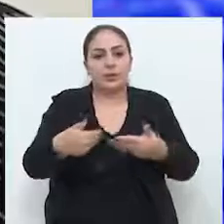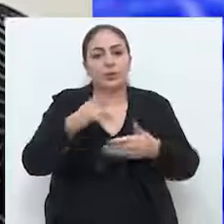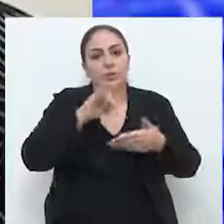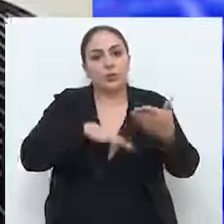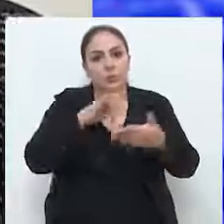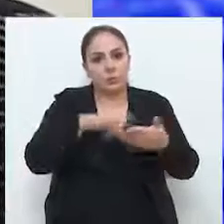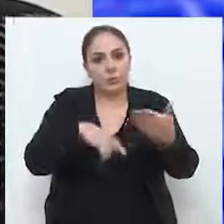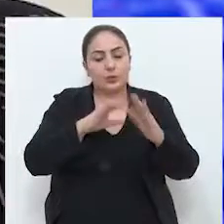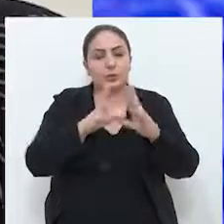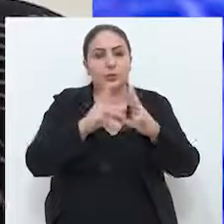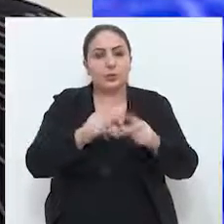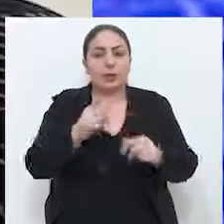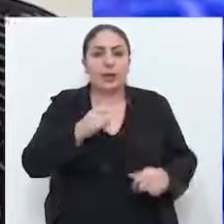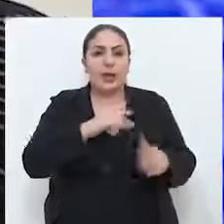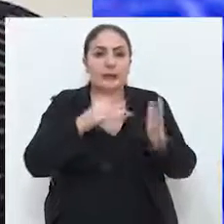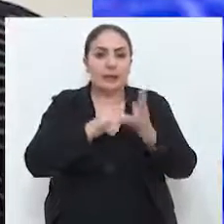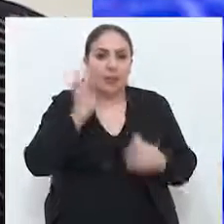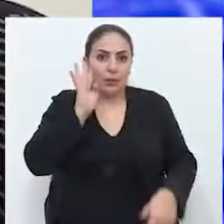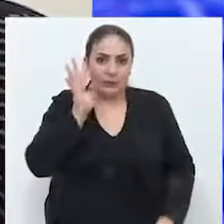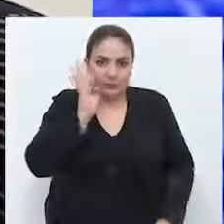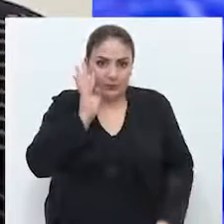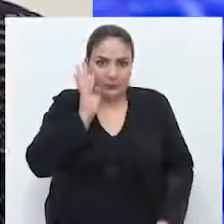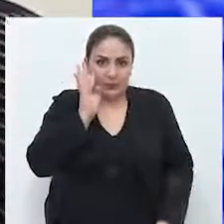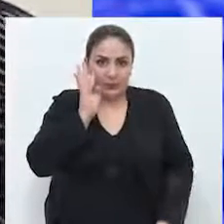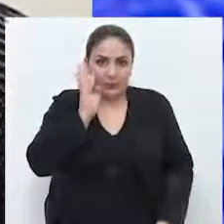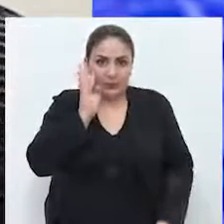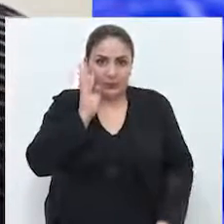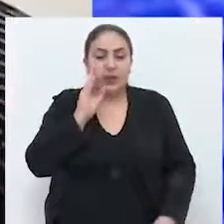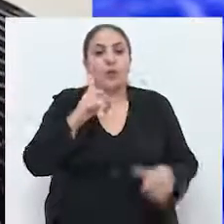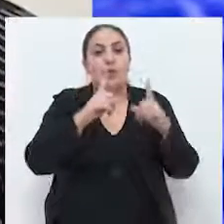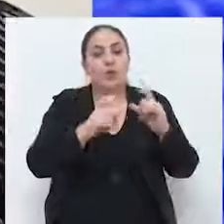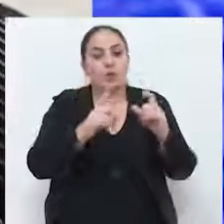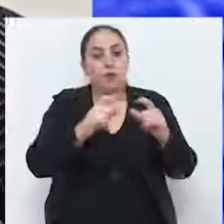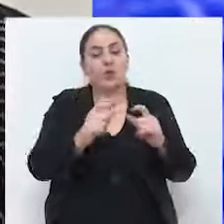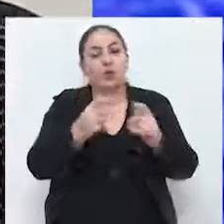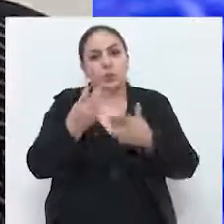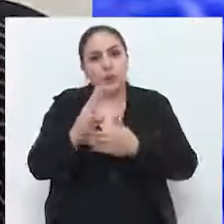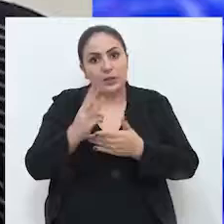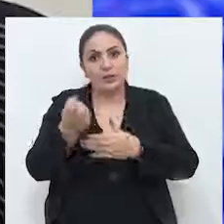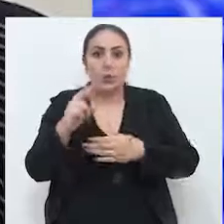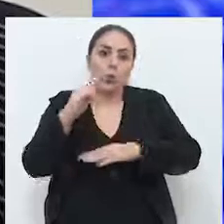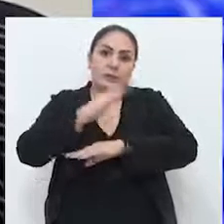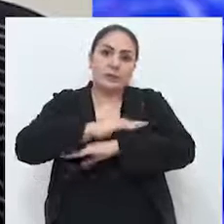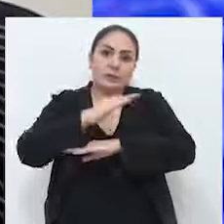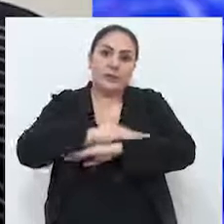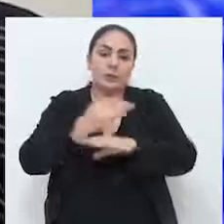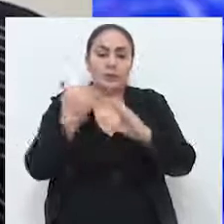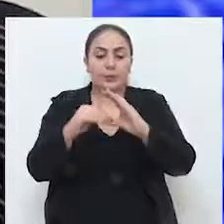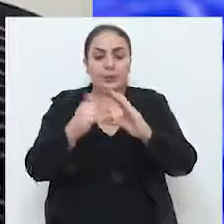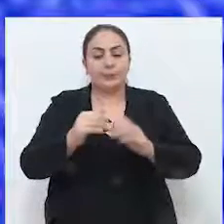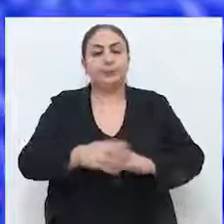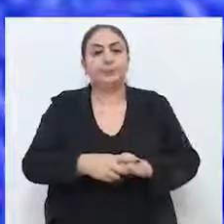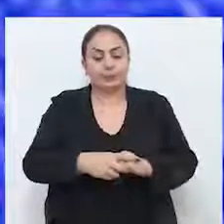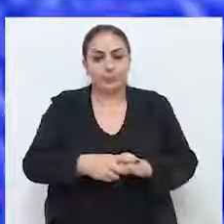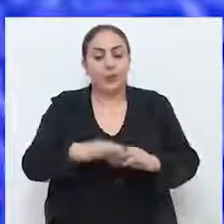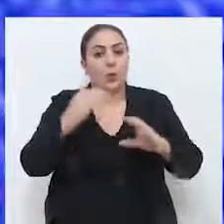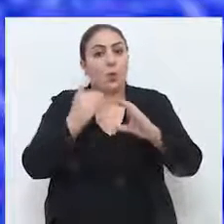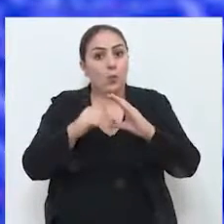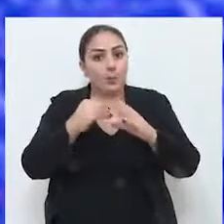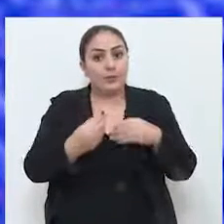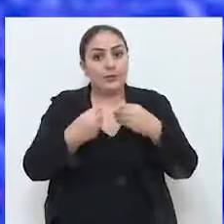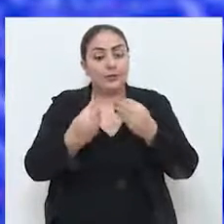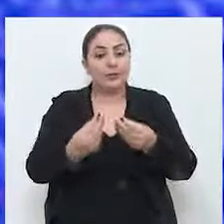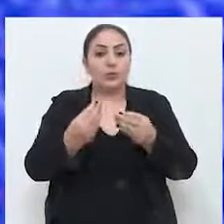os documentos que até quarta-feira por foto no WhatsApp ou escaneados por e-mail. O e-mail